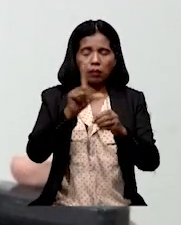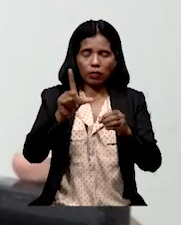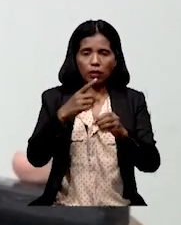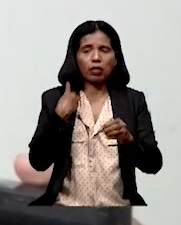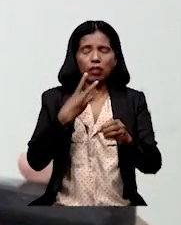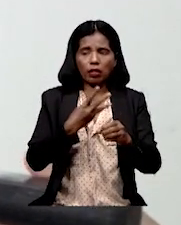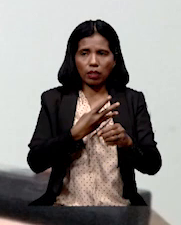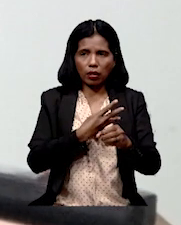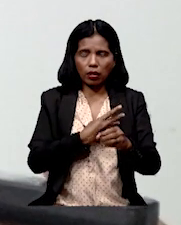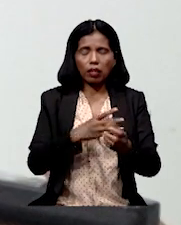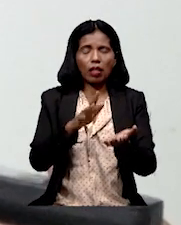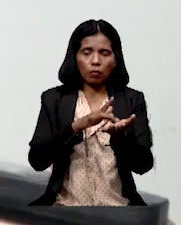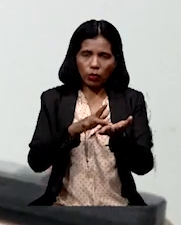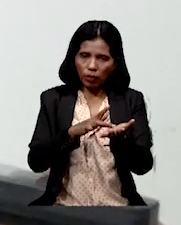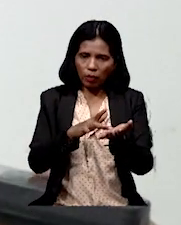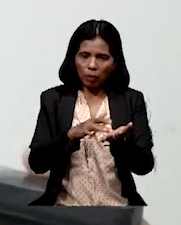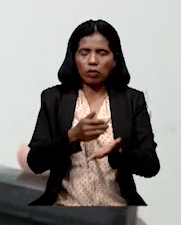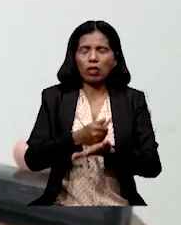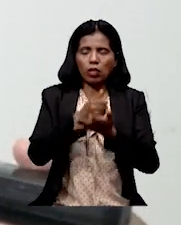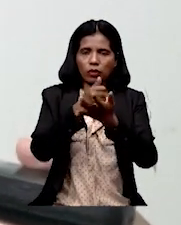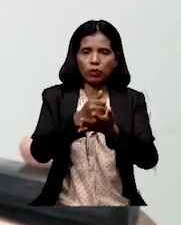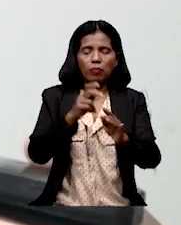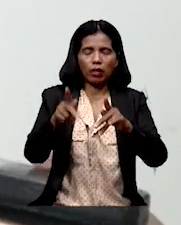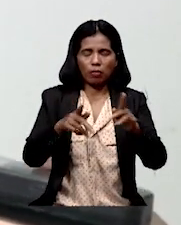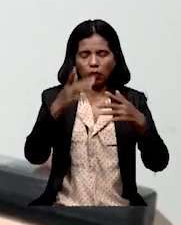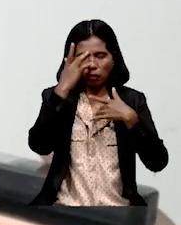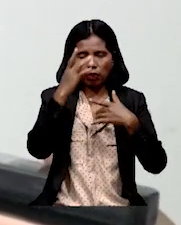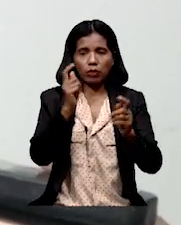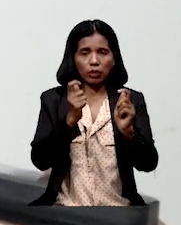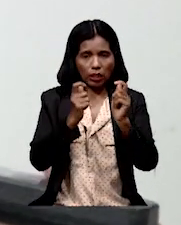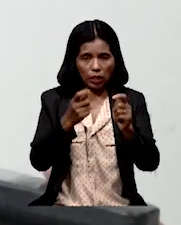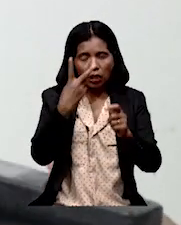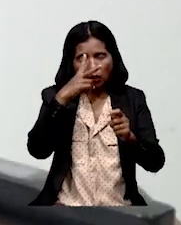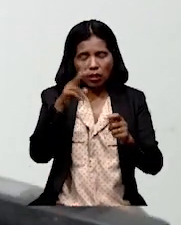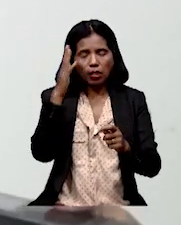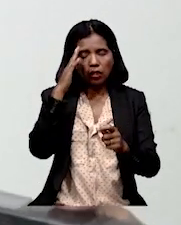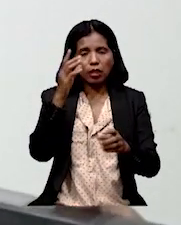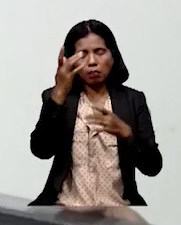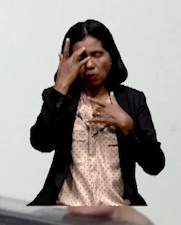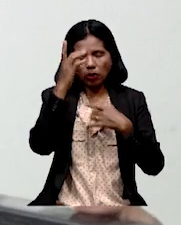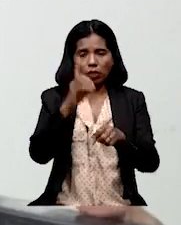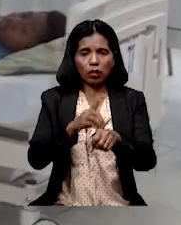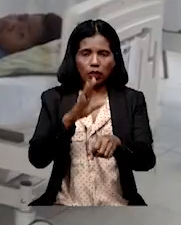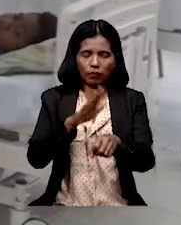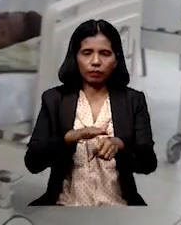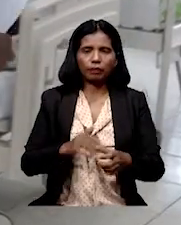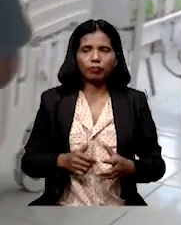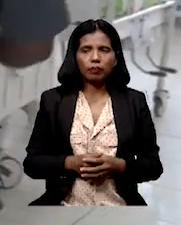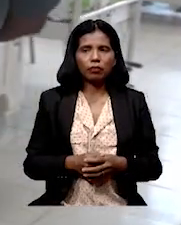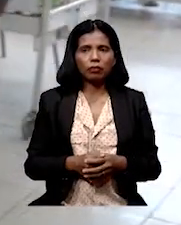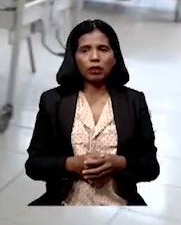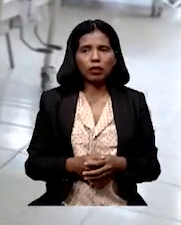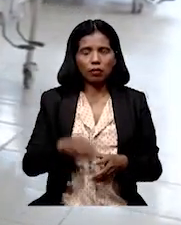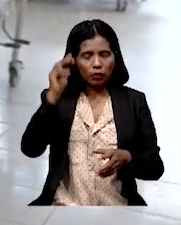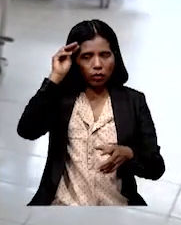Iha, falta ela Rezente de BQI, a tua responde para Iha, máquina halo testa de BQI, a tua responde para caso teste dengue. Ministério de